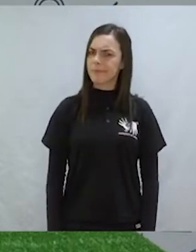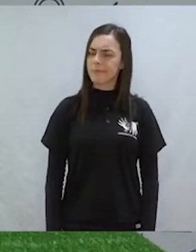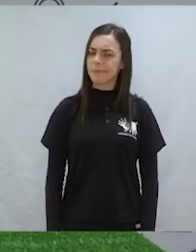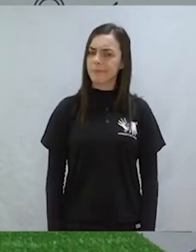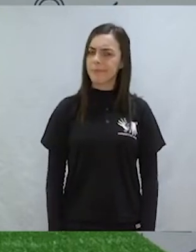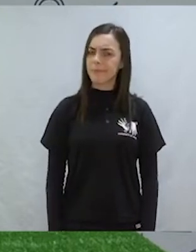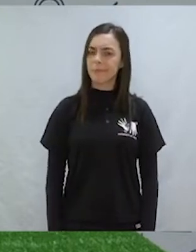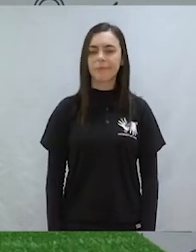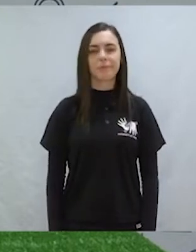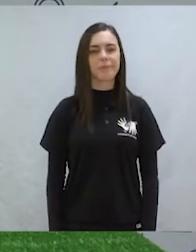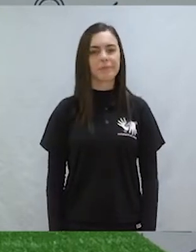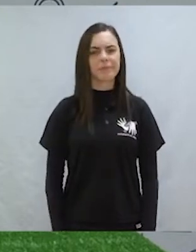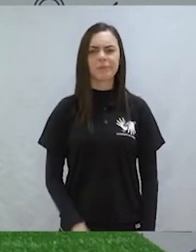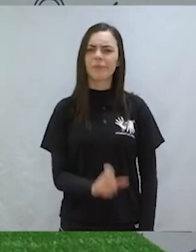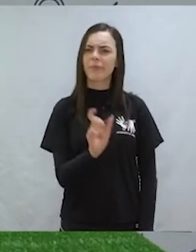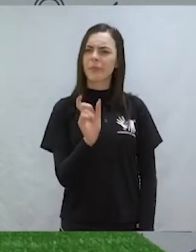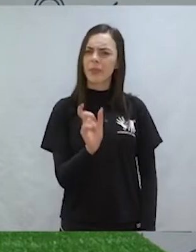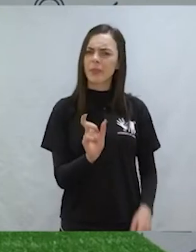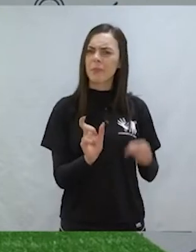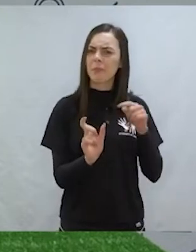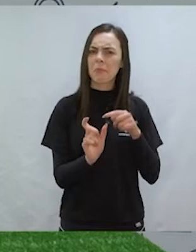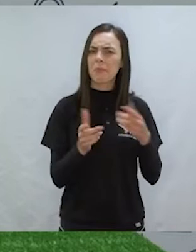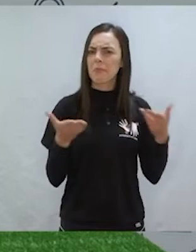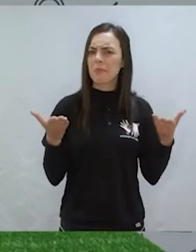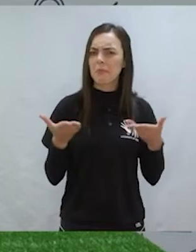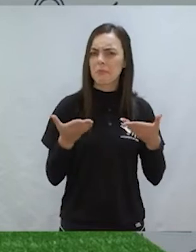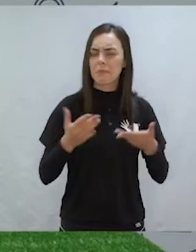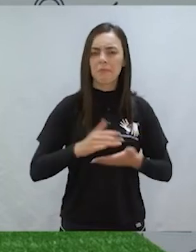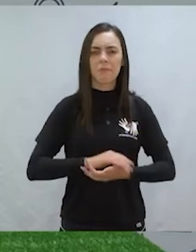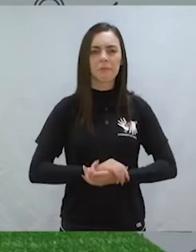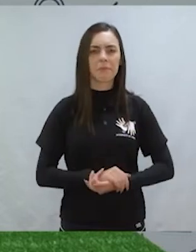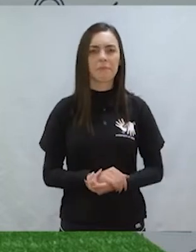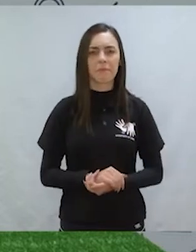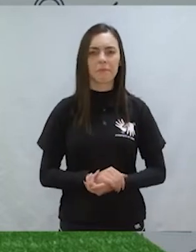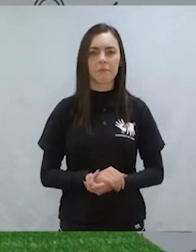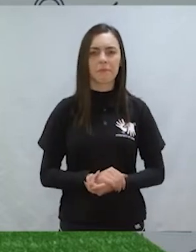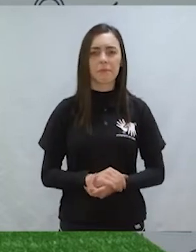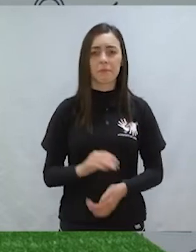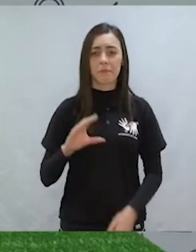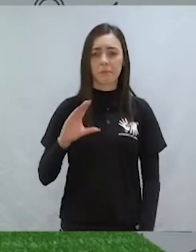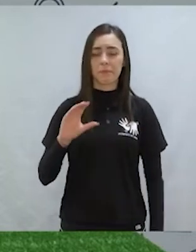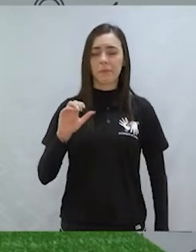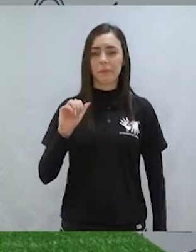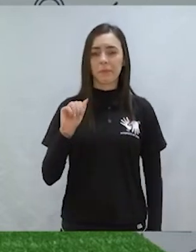ai. Que palavra saiu aqui?